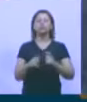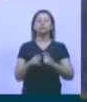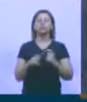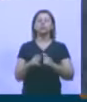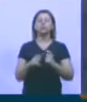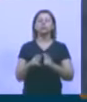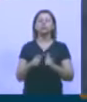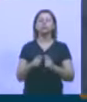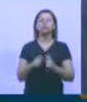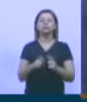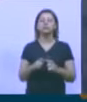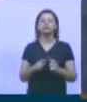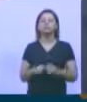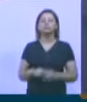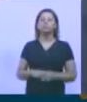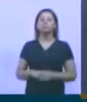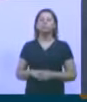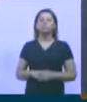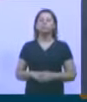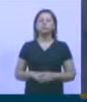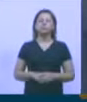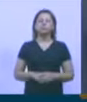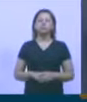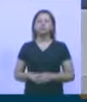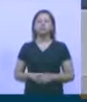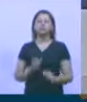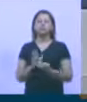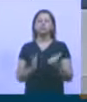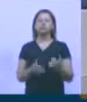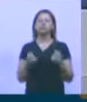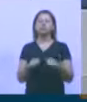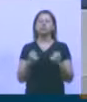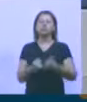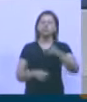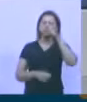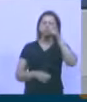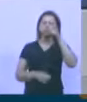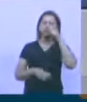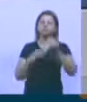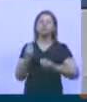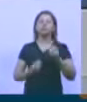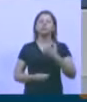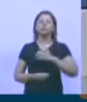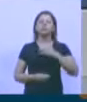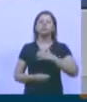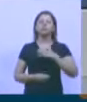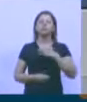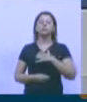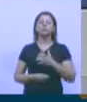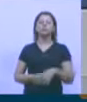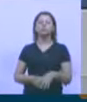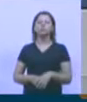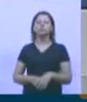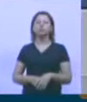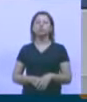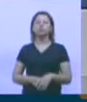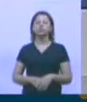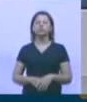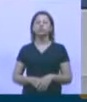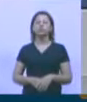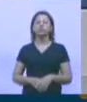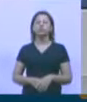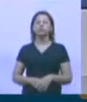need to observe the external symptoms. Primeiro precisamos observar os sintomas externos. Like yesterday